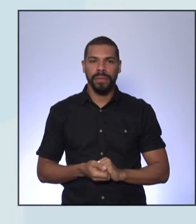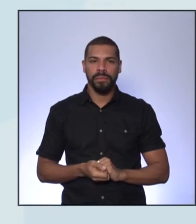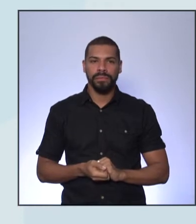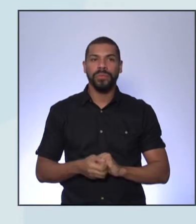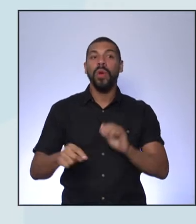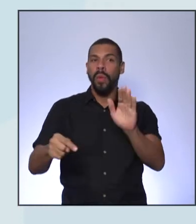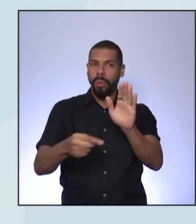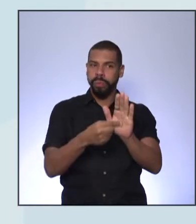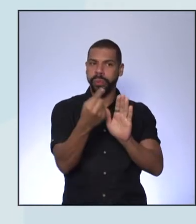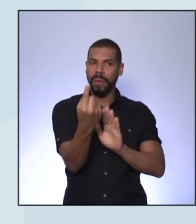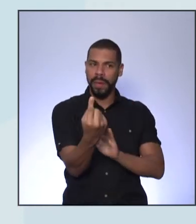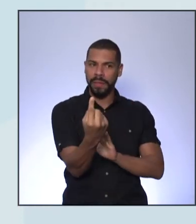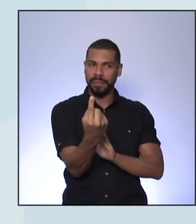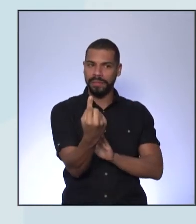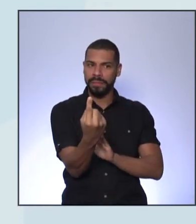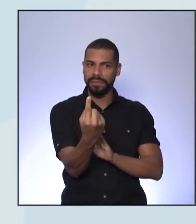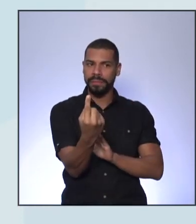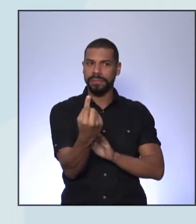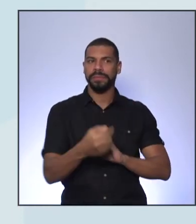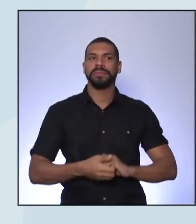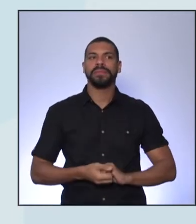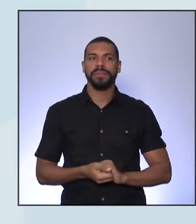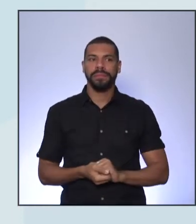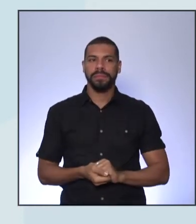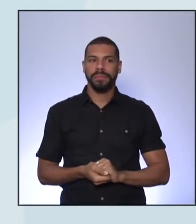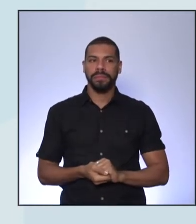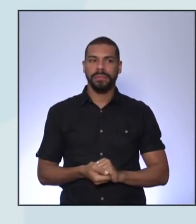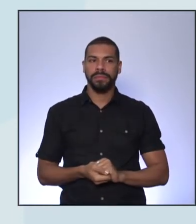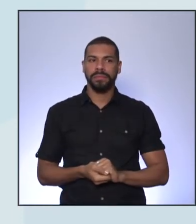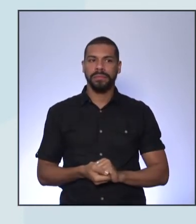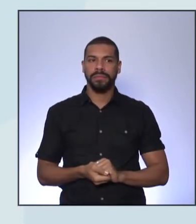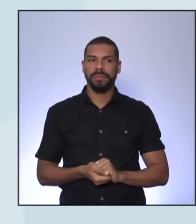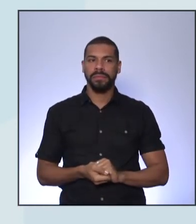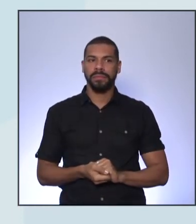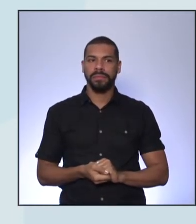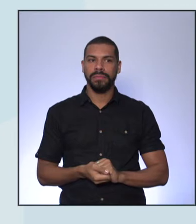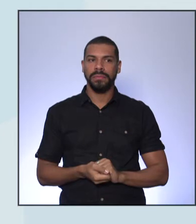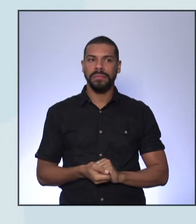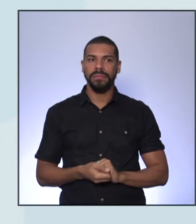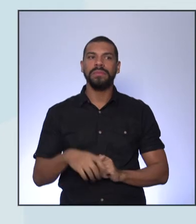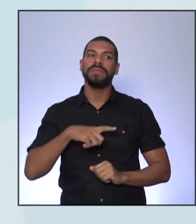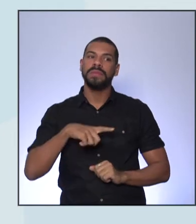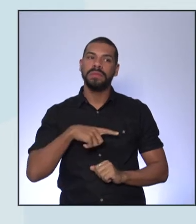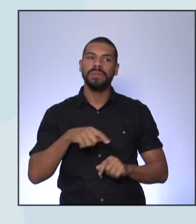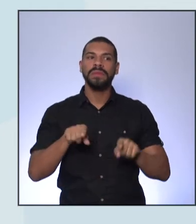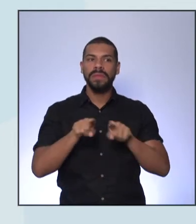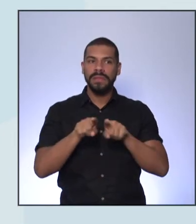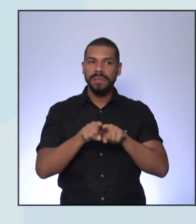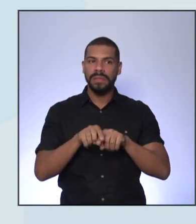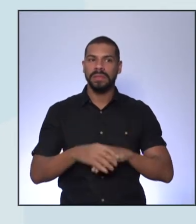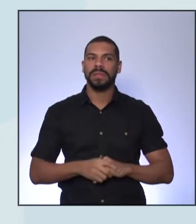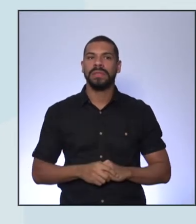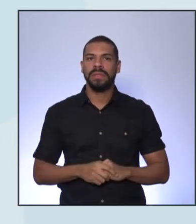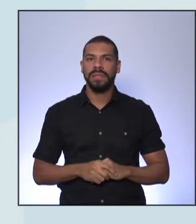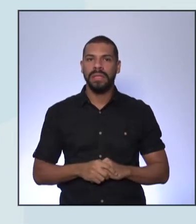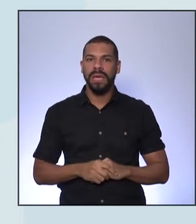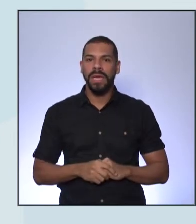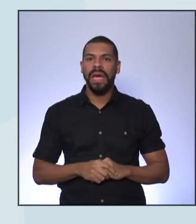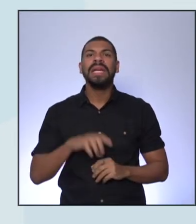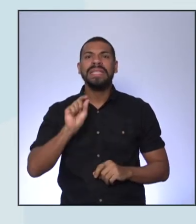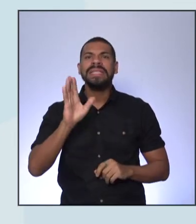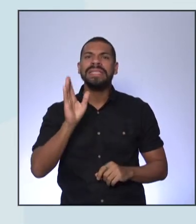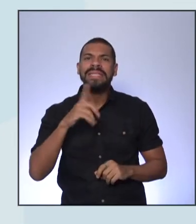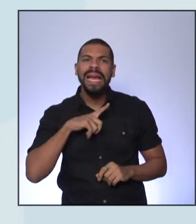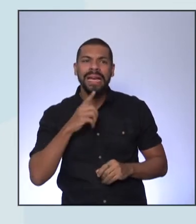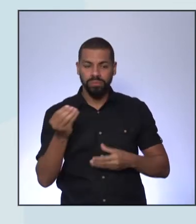Primeiro, vocês precisam ver que existem sugestões dentro da educação pública, dentro